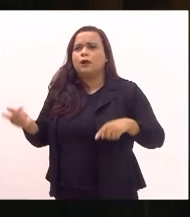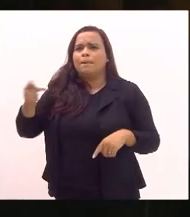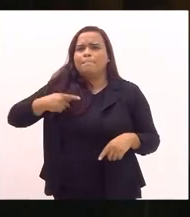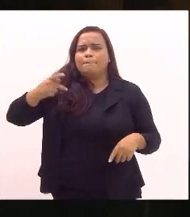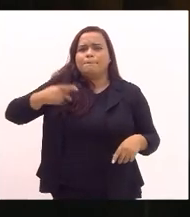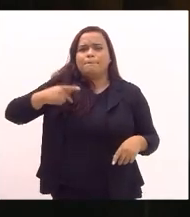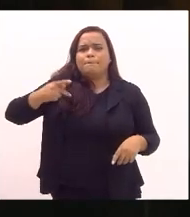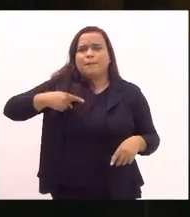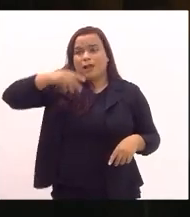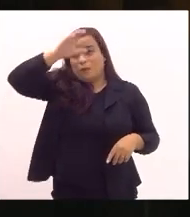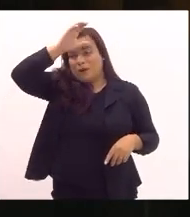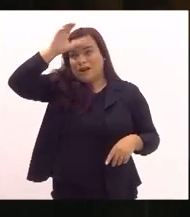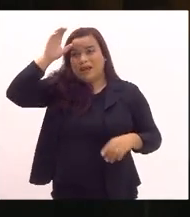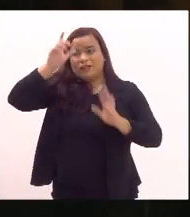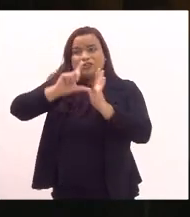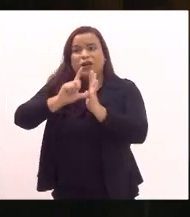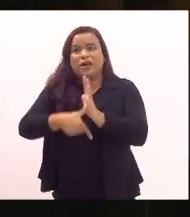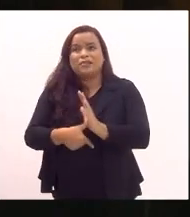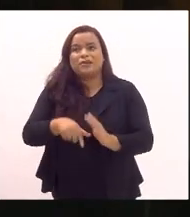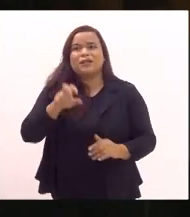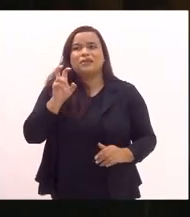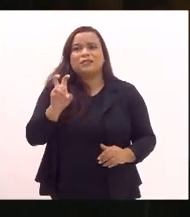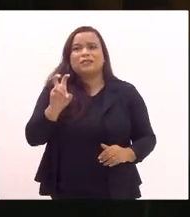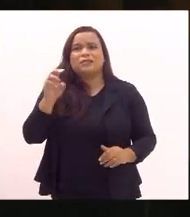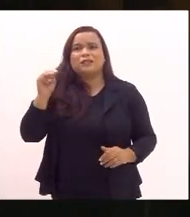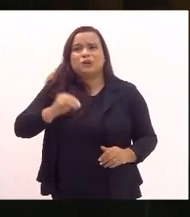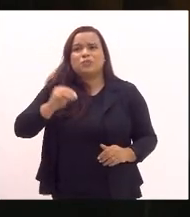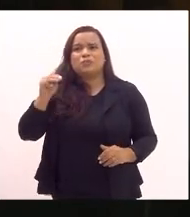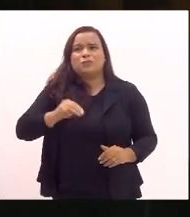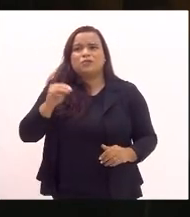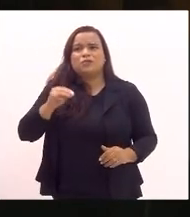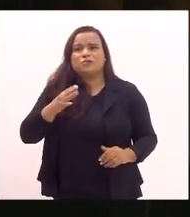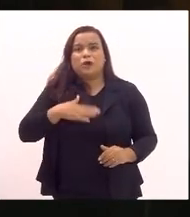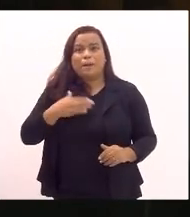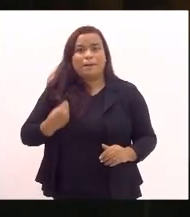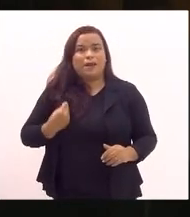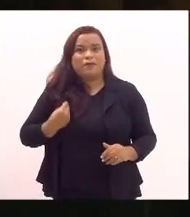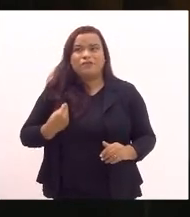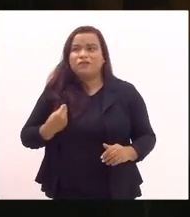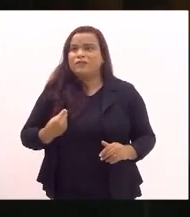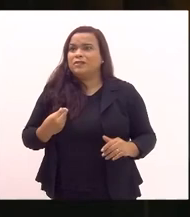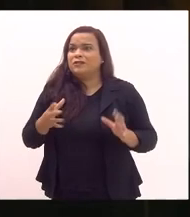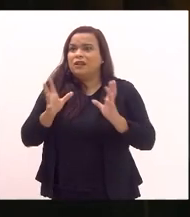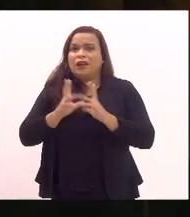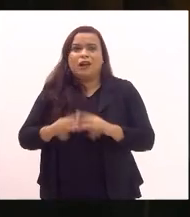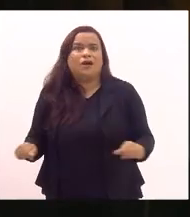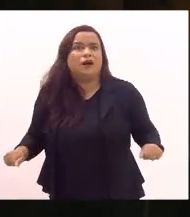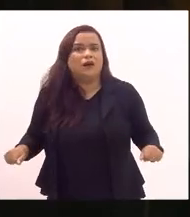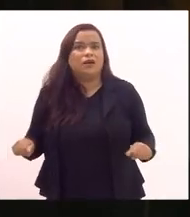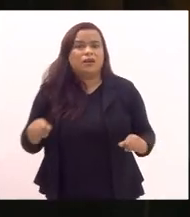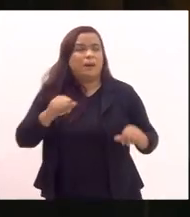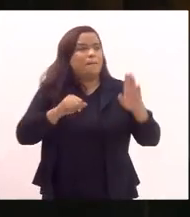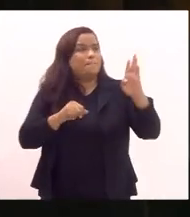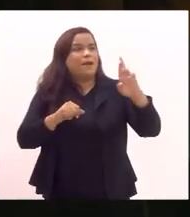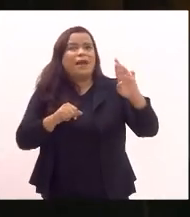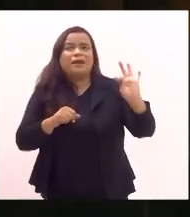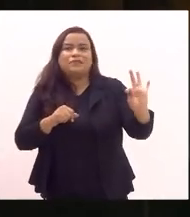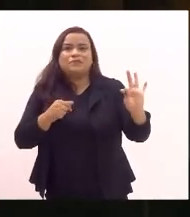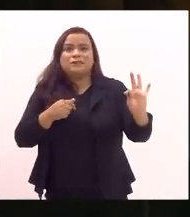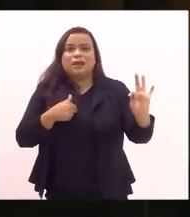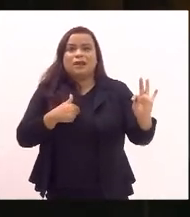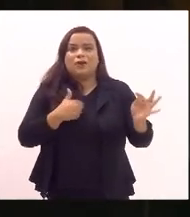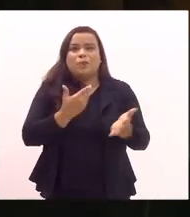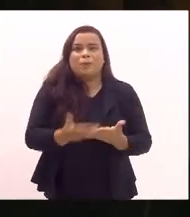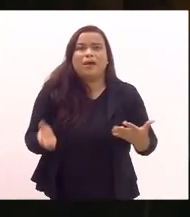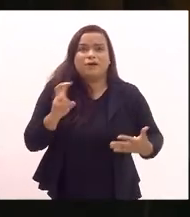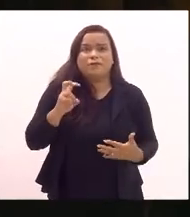minha cliente se atrasar cinco minutos Acabou a minha vida porque eu vou perder o BRT vou chegar